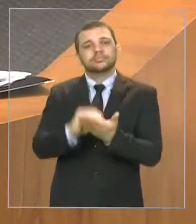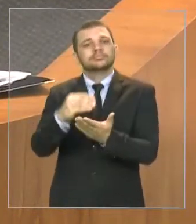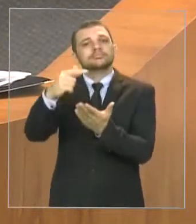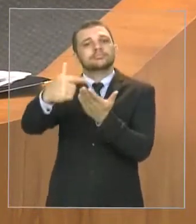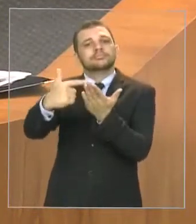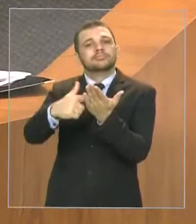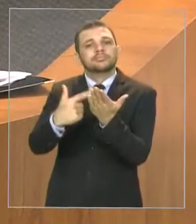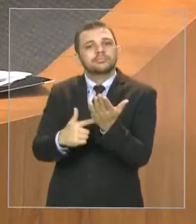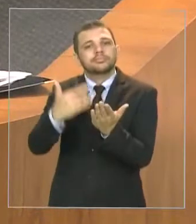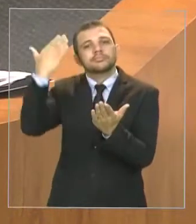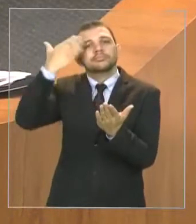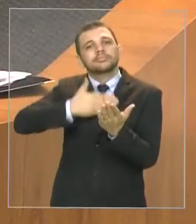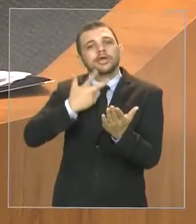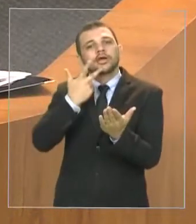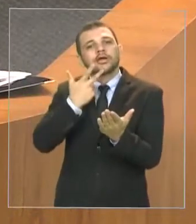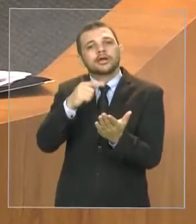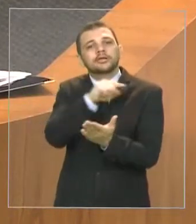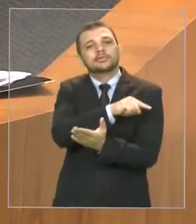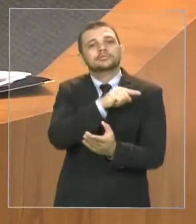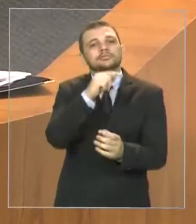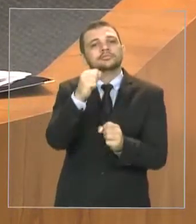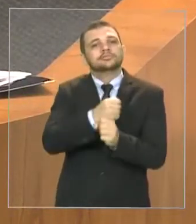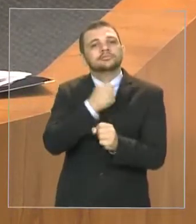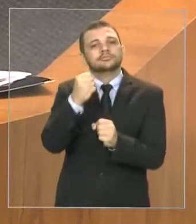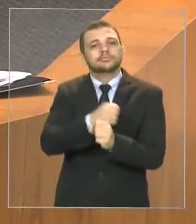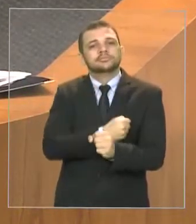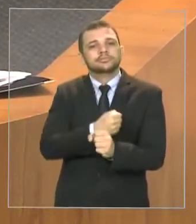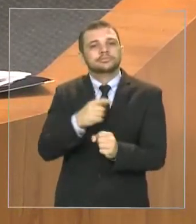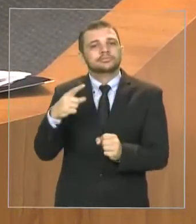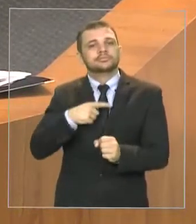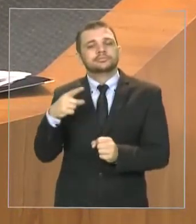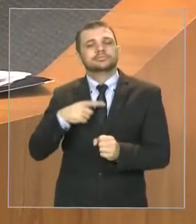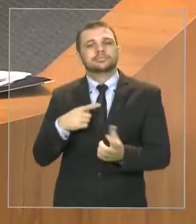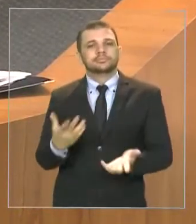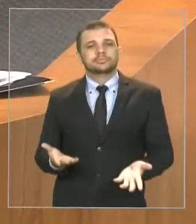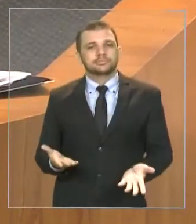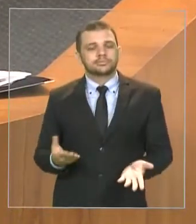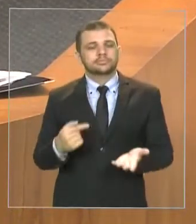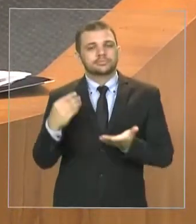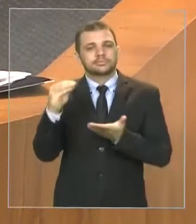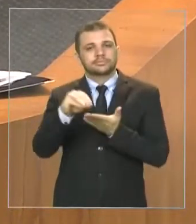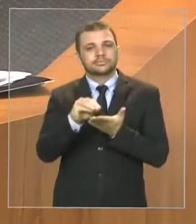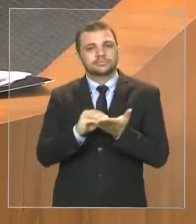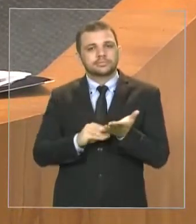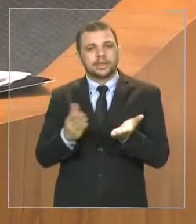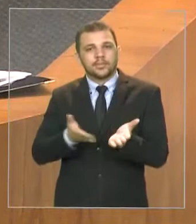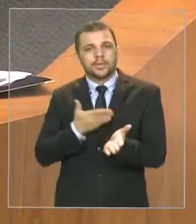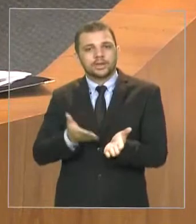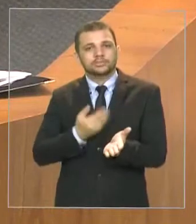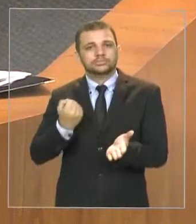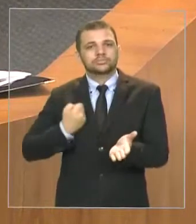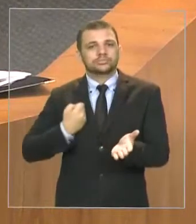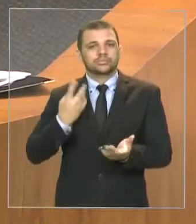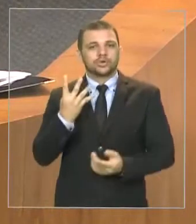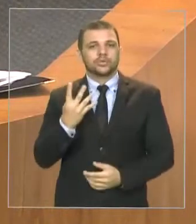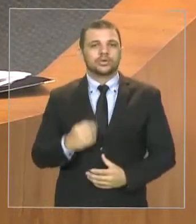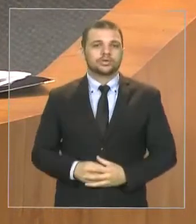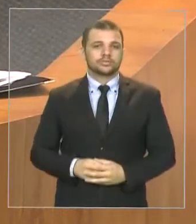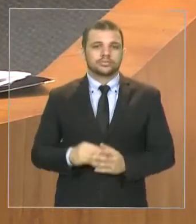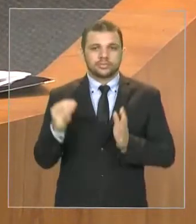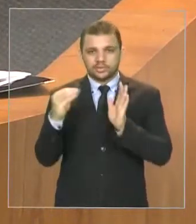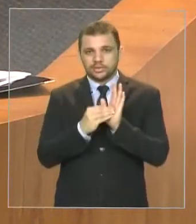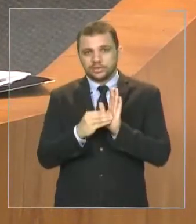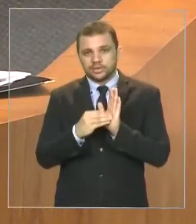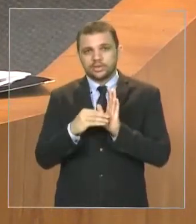relação. A escola consta na relação, está aqui na página 4 da relação. Escola Professor